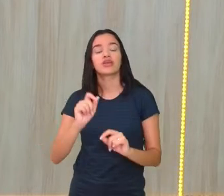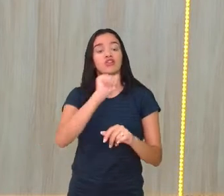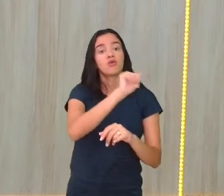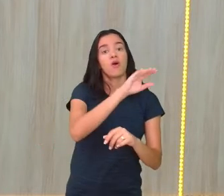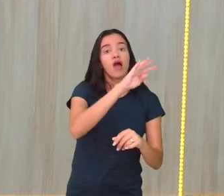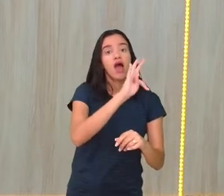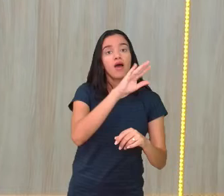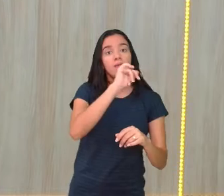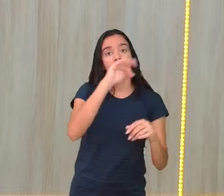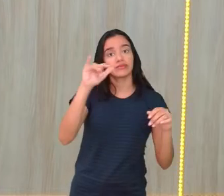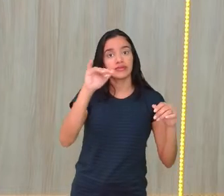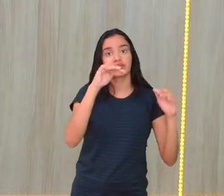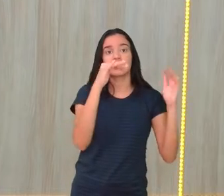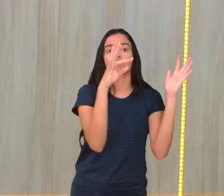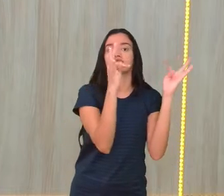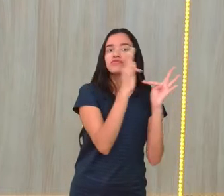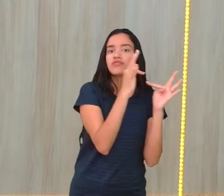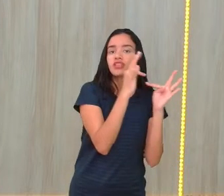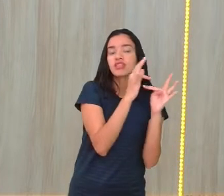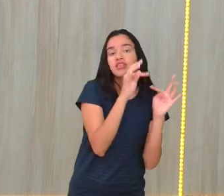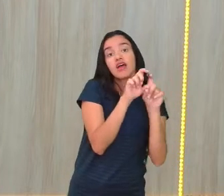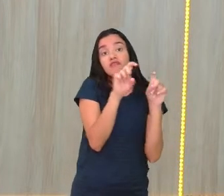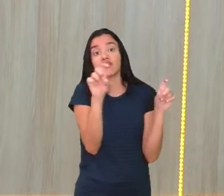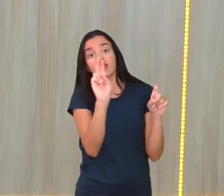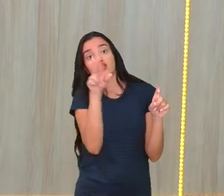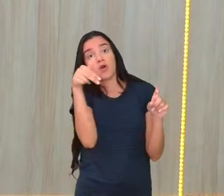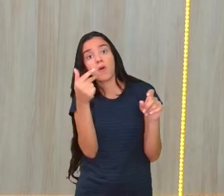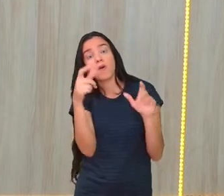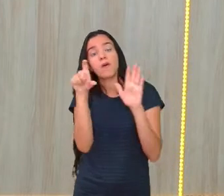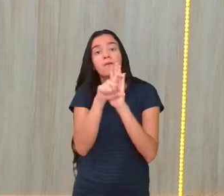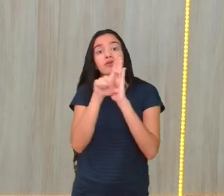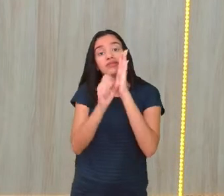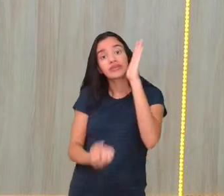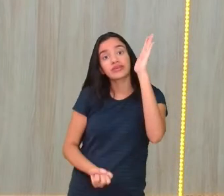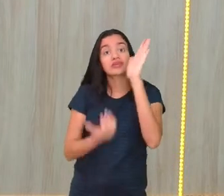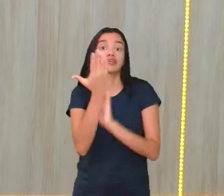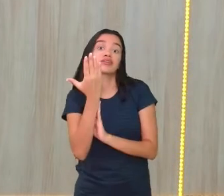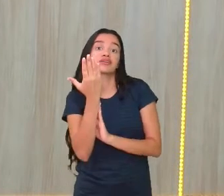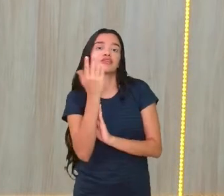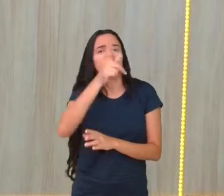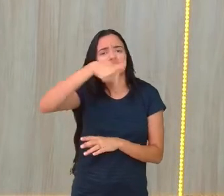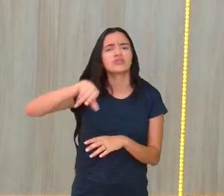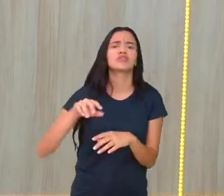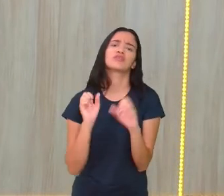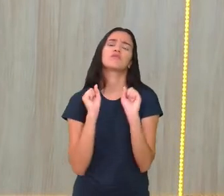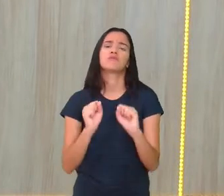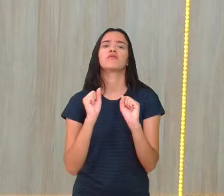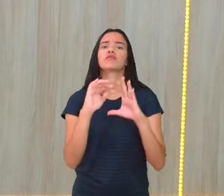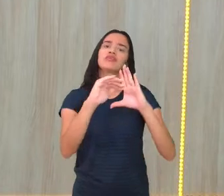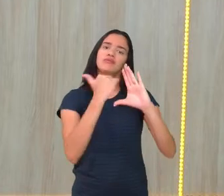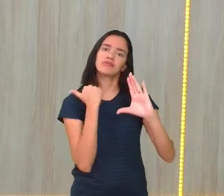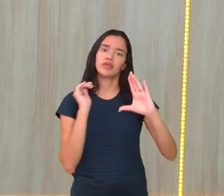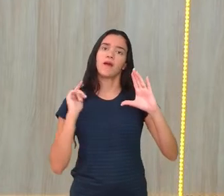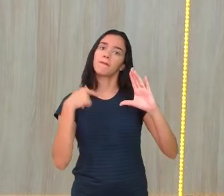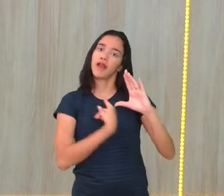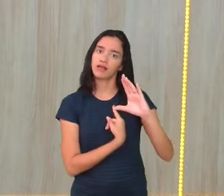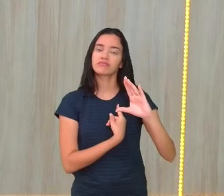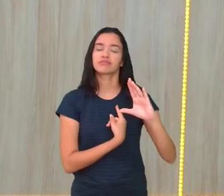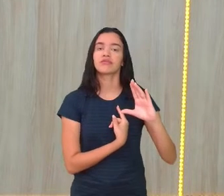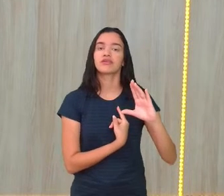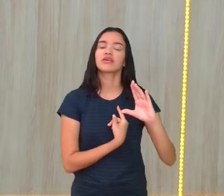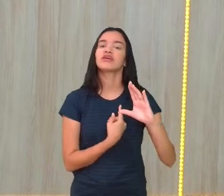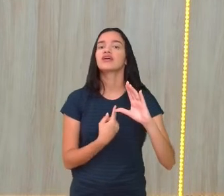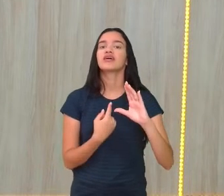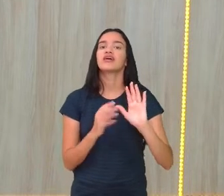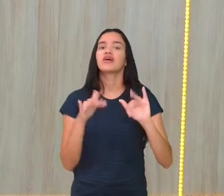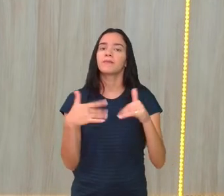né, a frase ou o parágrafo que vocês criarem, e vocês podem enviar isso para a gente, que a